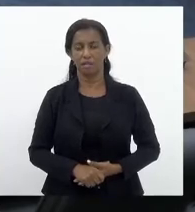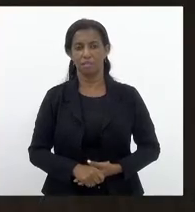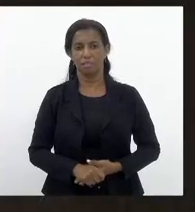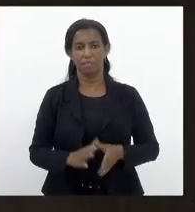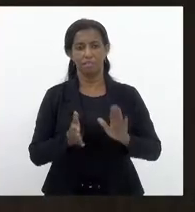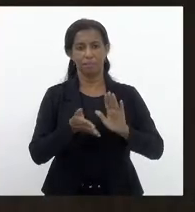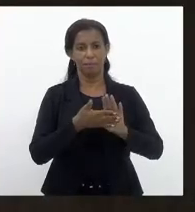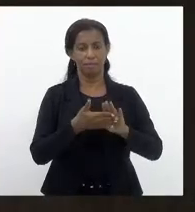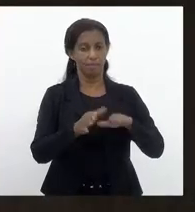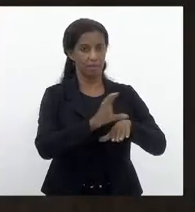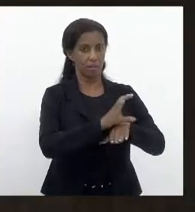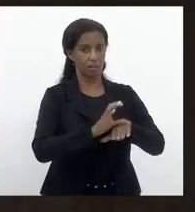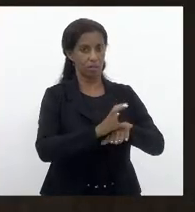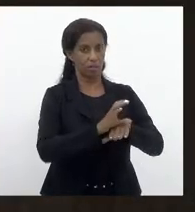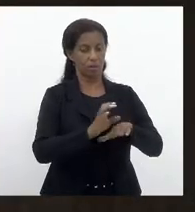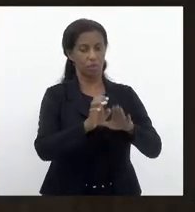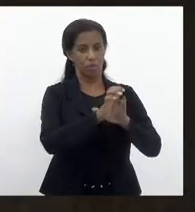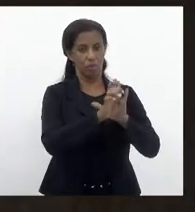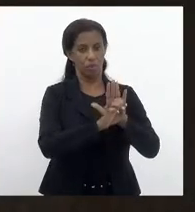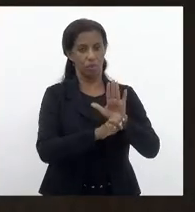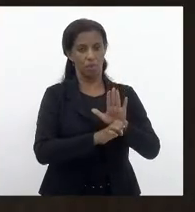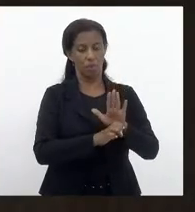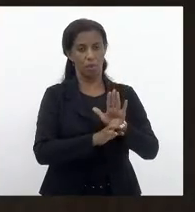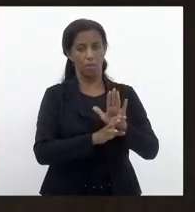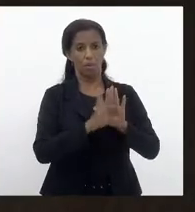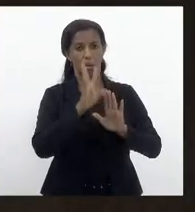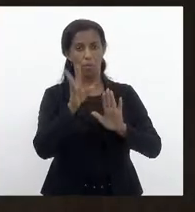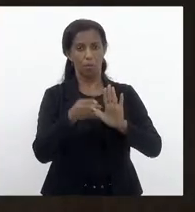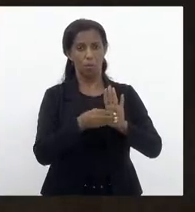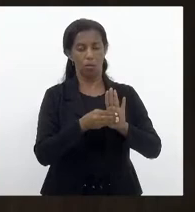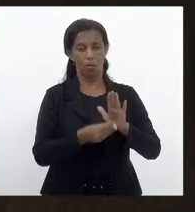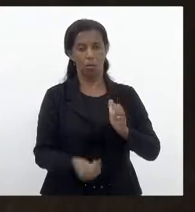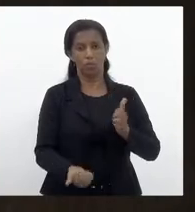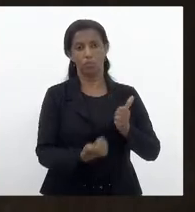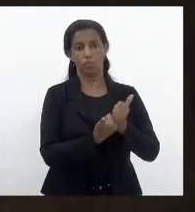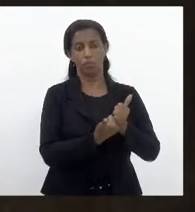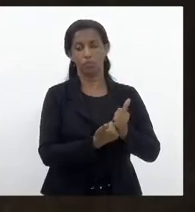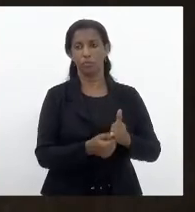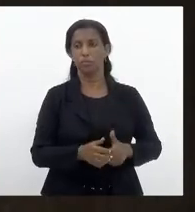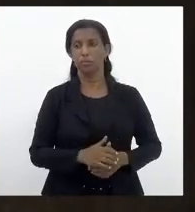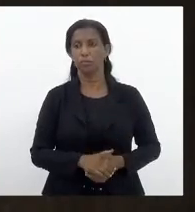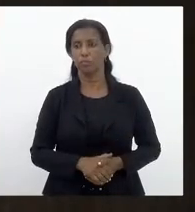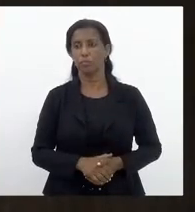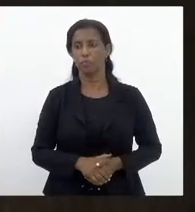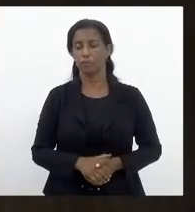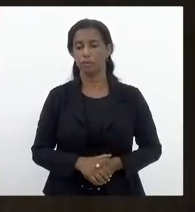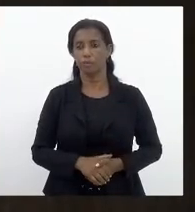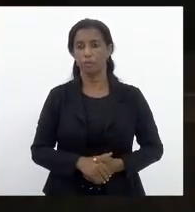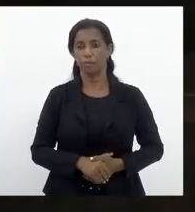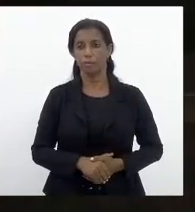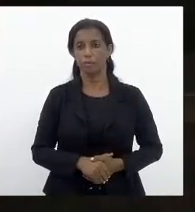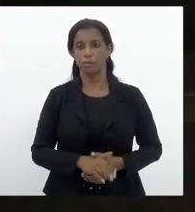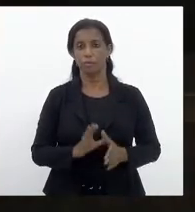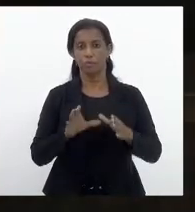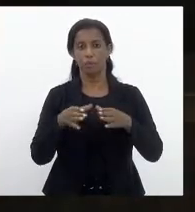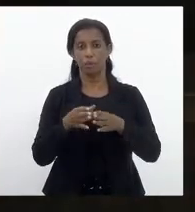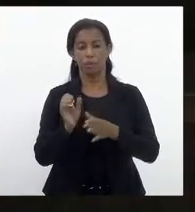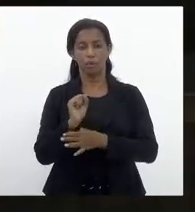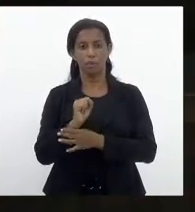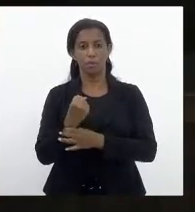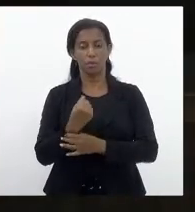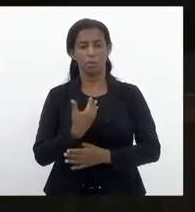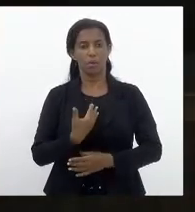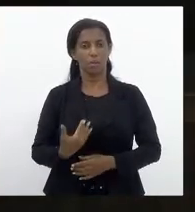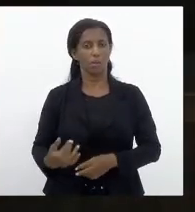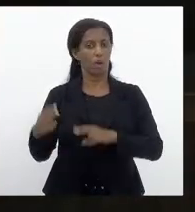Parecer pela Constitucionalidade com emendas, concluindo o substitutivo. Pela Comissão de Segurança Pública